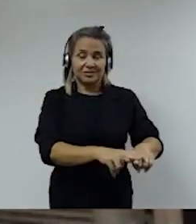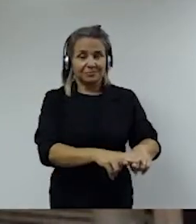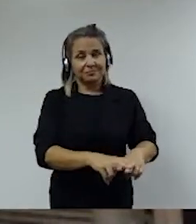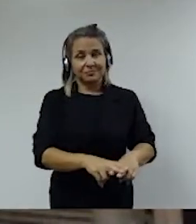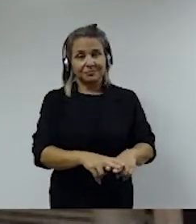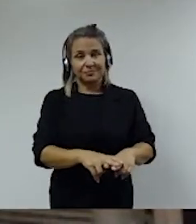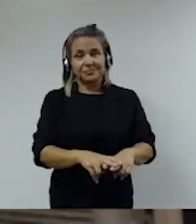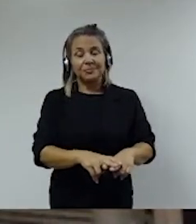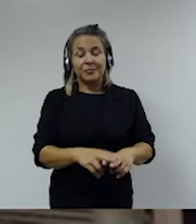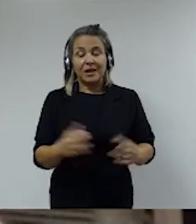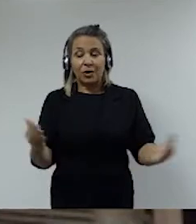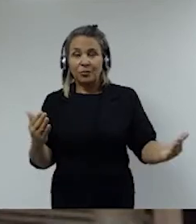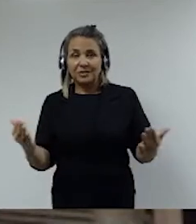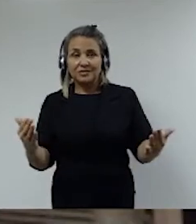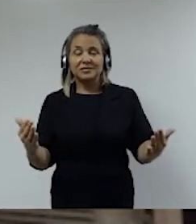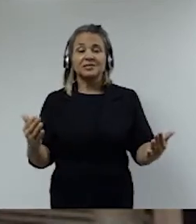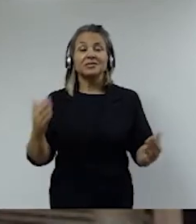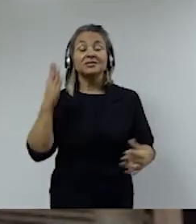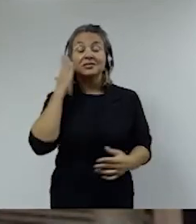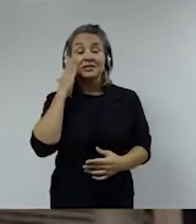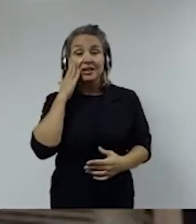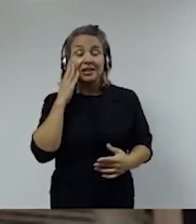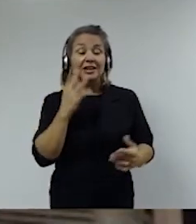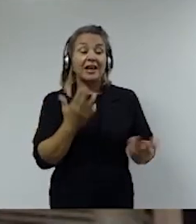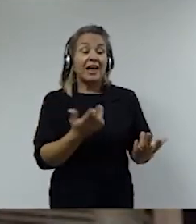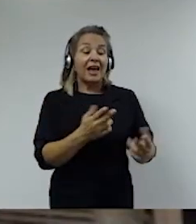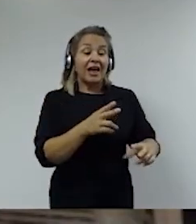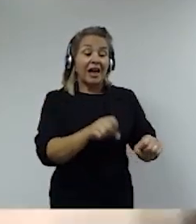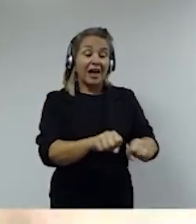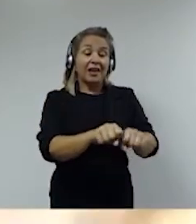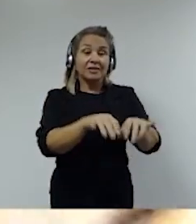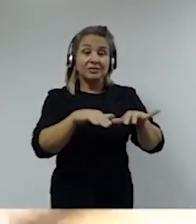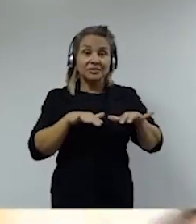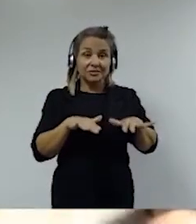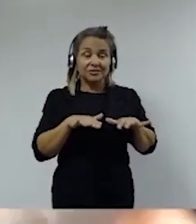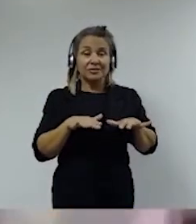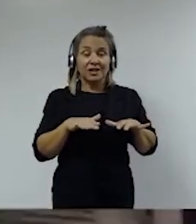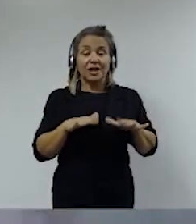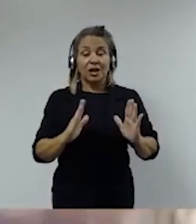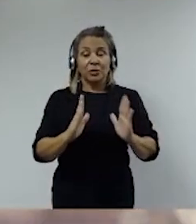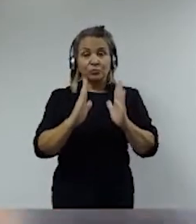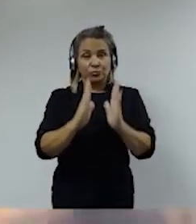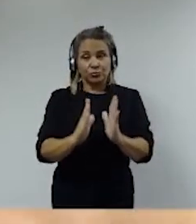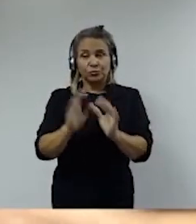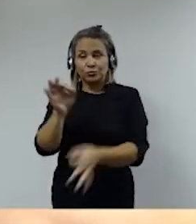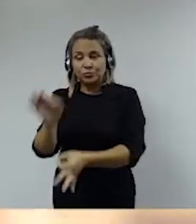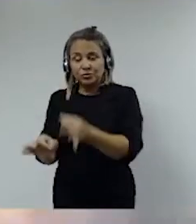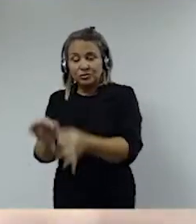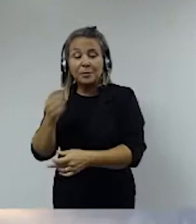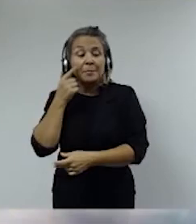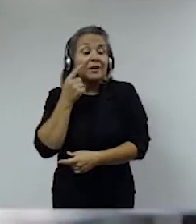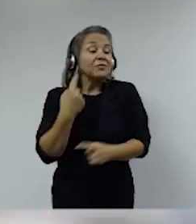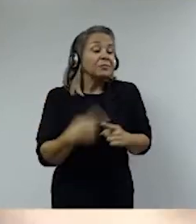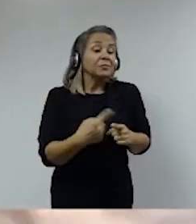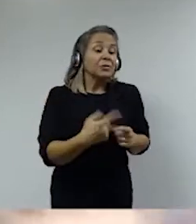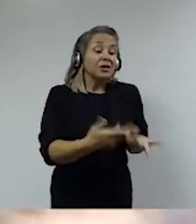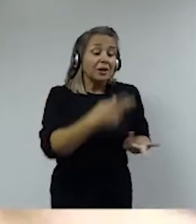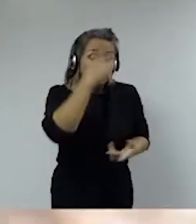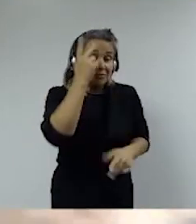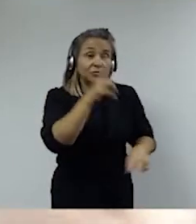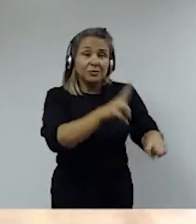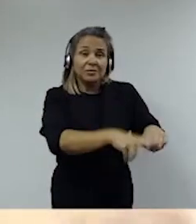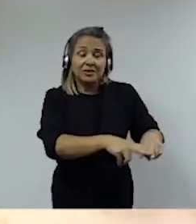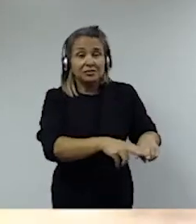que a audiência de custódia é para verificar em que condição a pessoa foi presa, não só para verificar se a